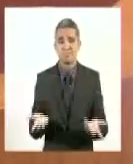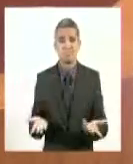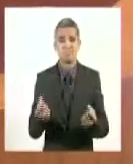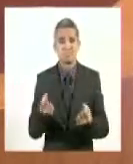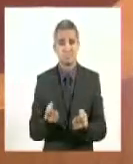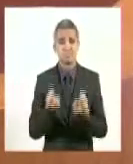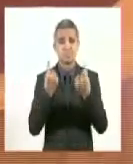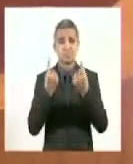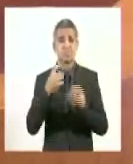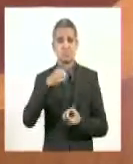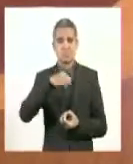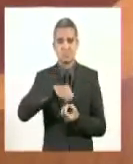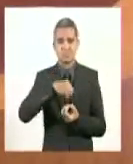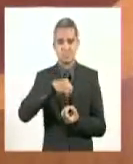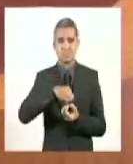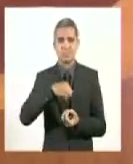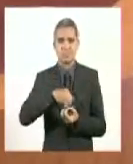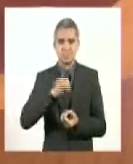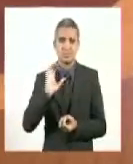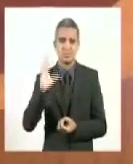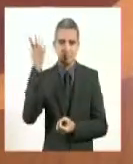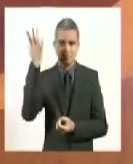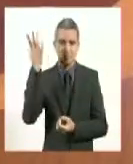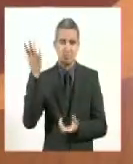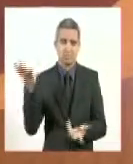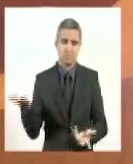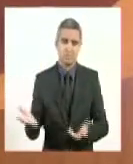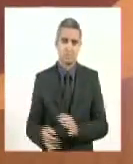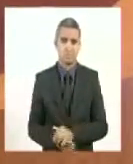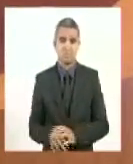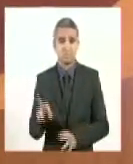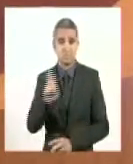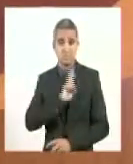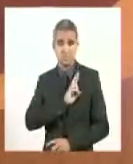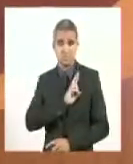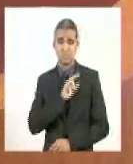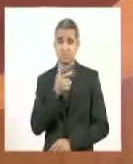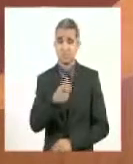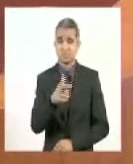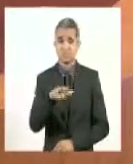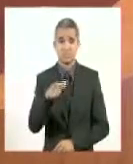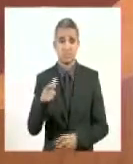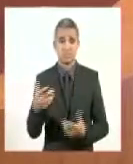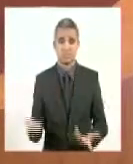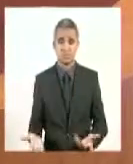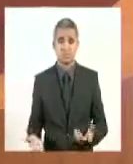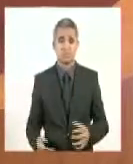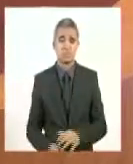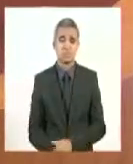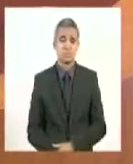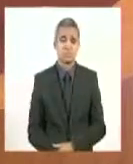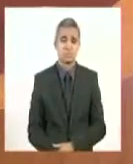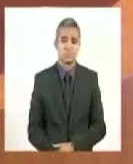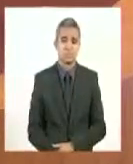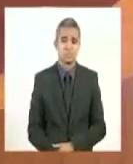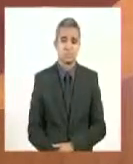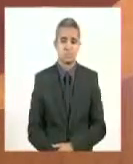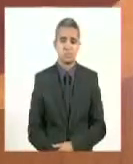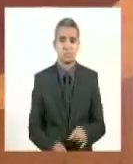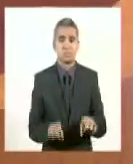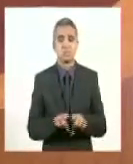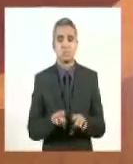do Detran. Não existem respostas, assim como não existem respostas para